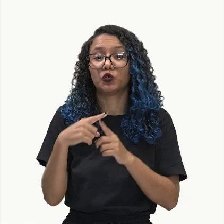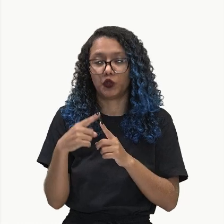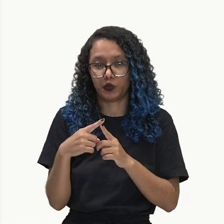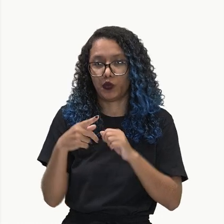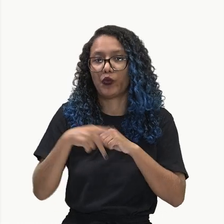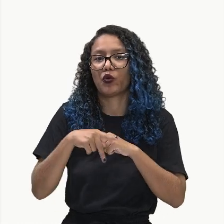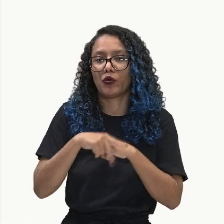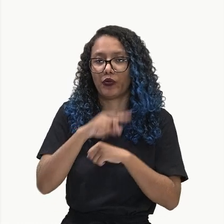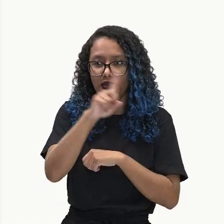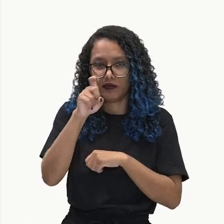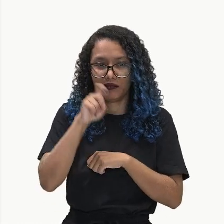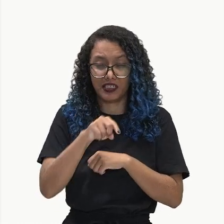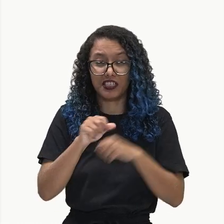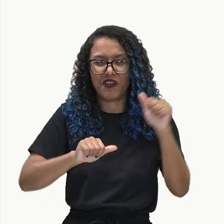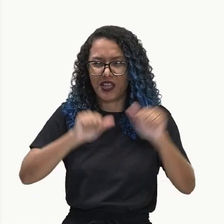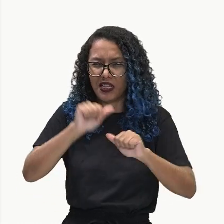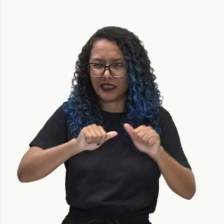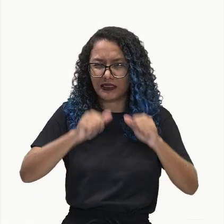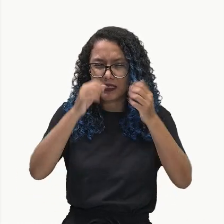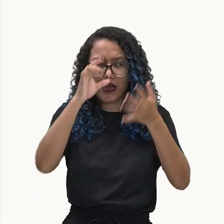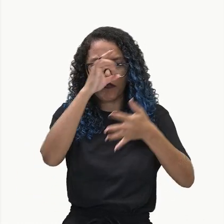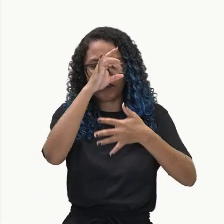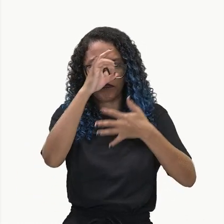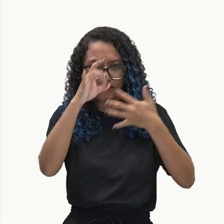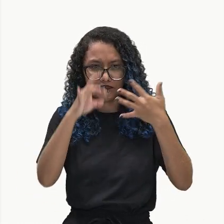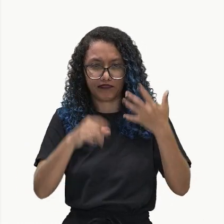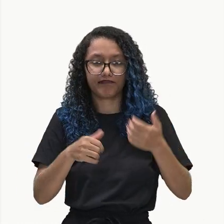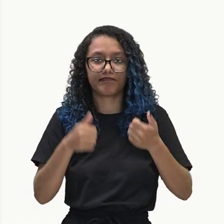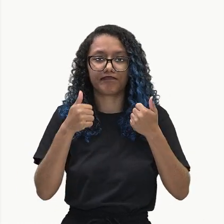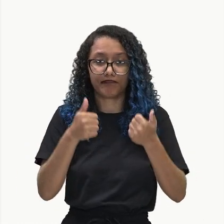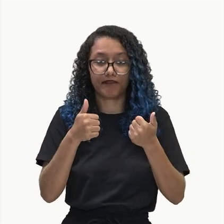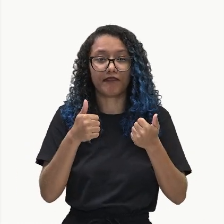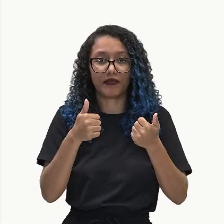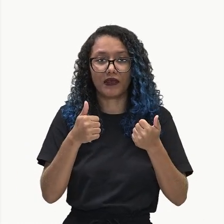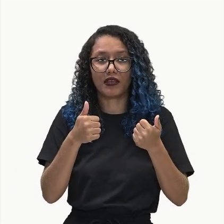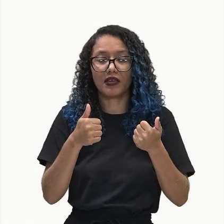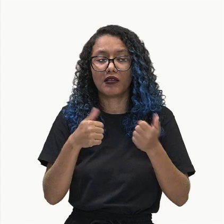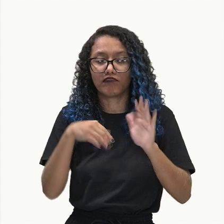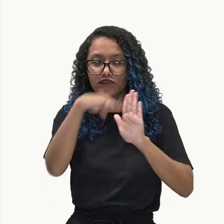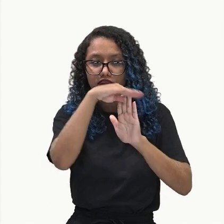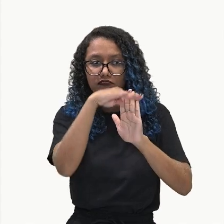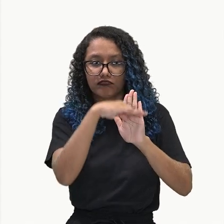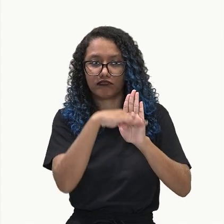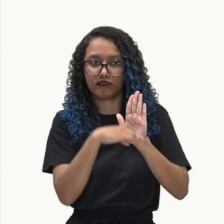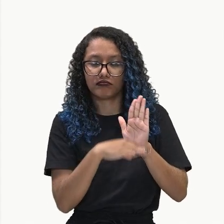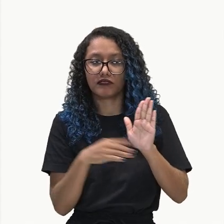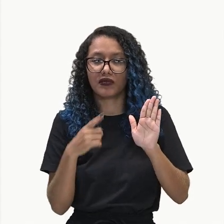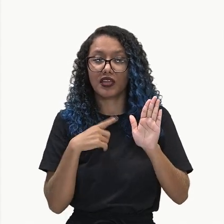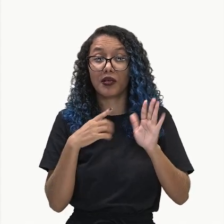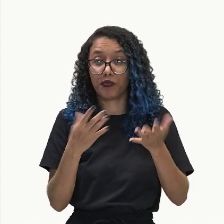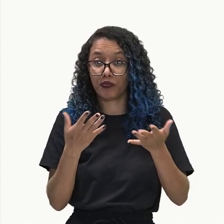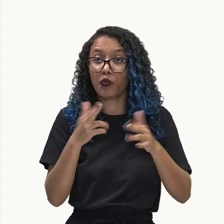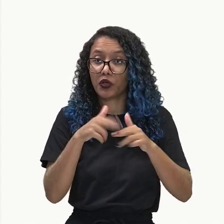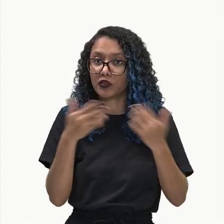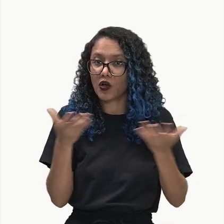né, todos eles. Eu trouxe aqui uma sequência deles e eu pediria da parte de vocês muita atenção. Vamos começar